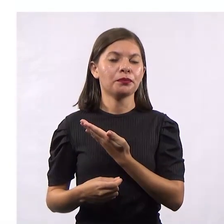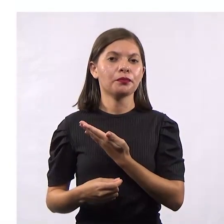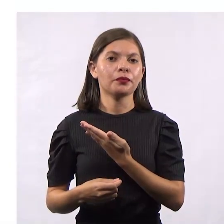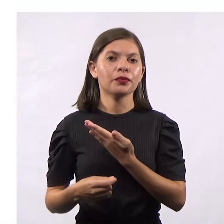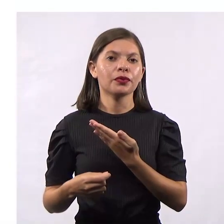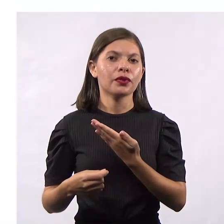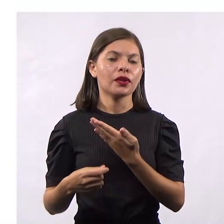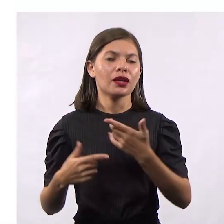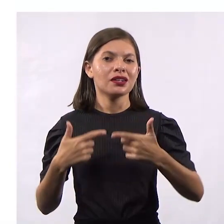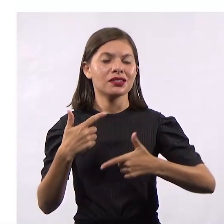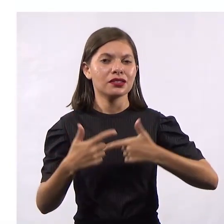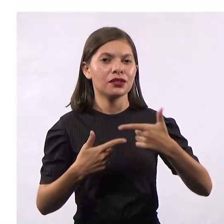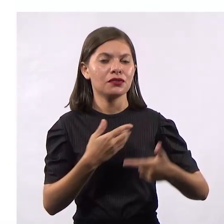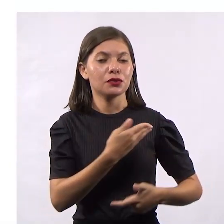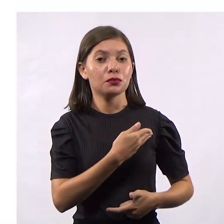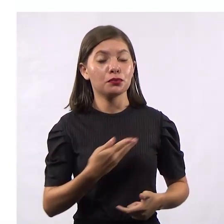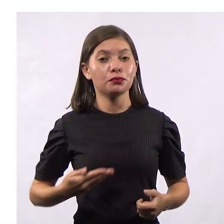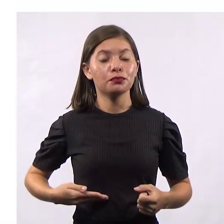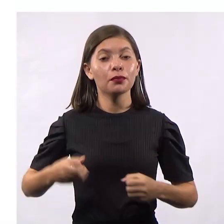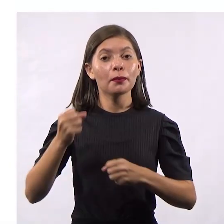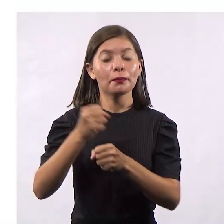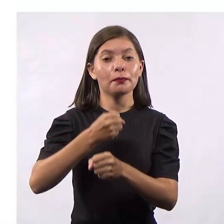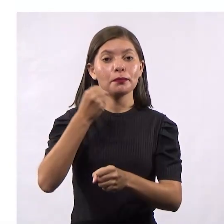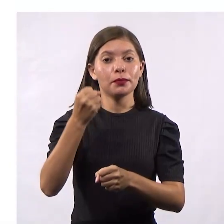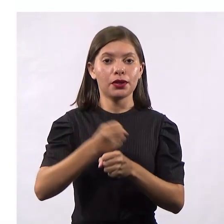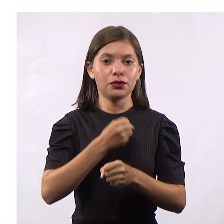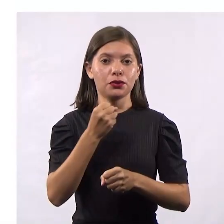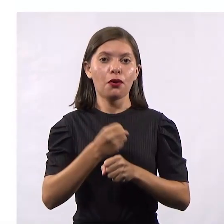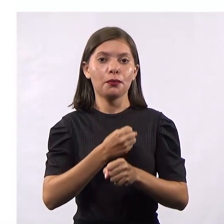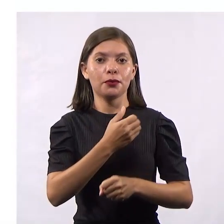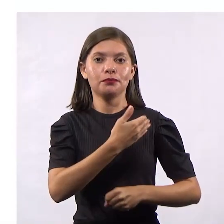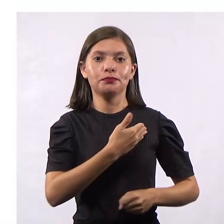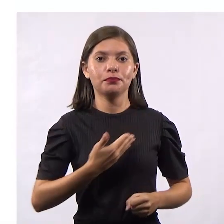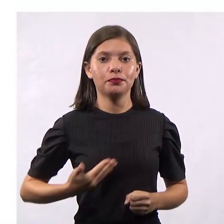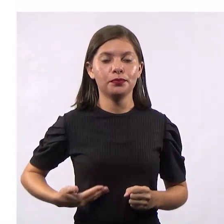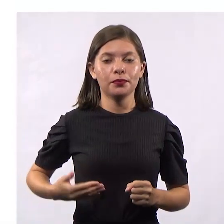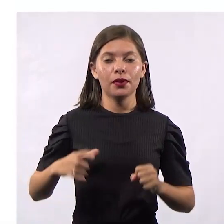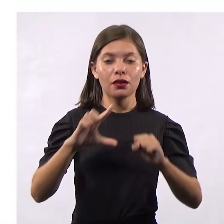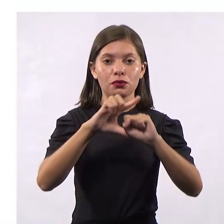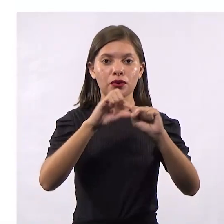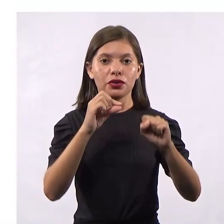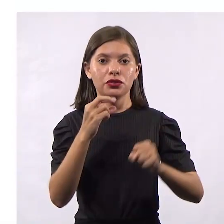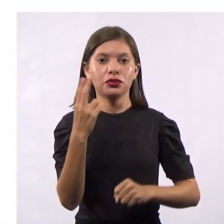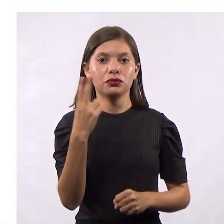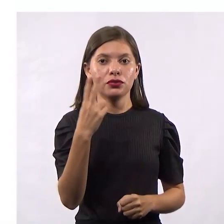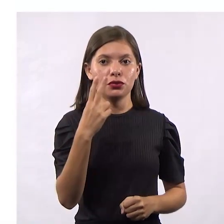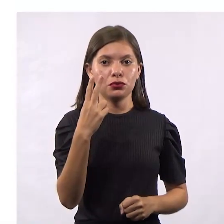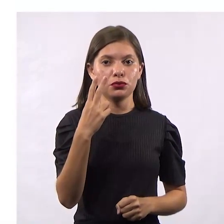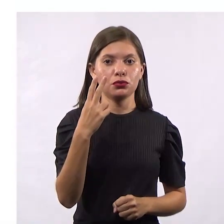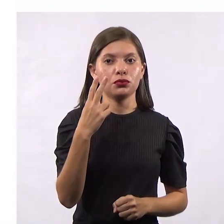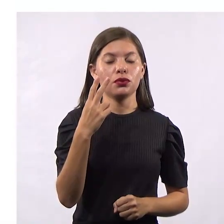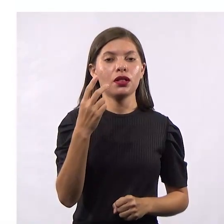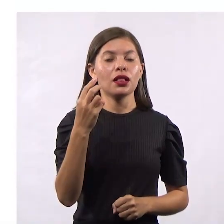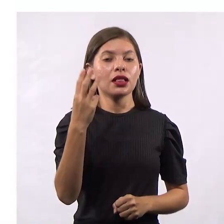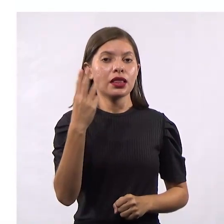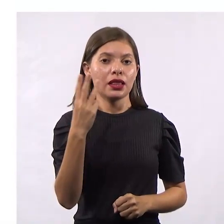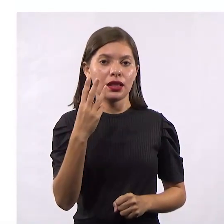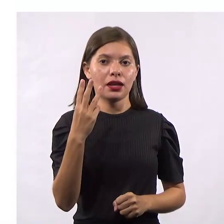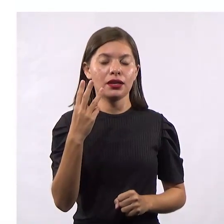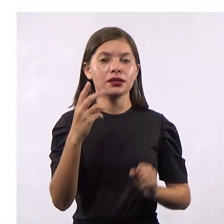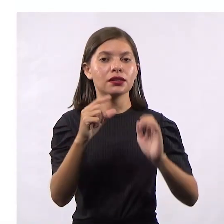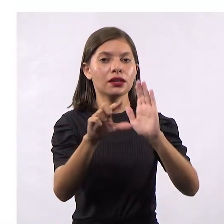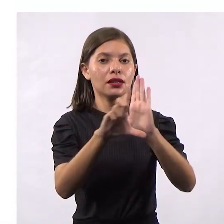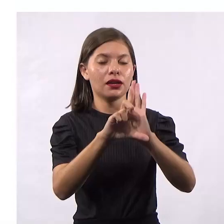aqui vai ser a concessão de serviço público precedida de obra pública, tá? Que é o artigo 2º 3 da lei